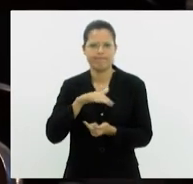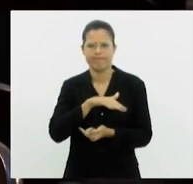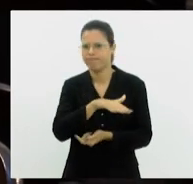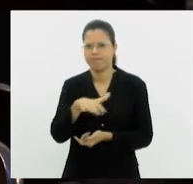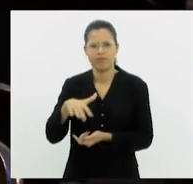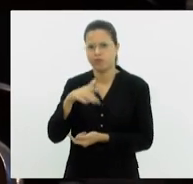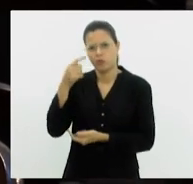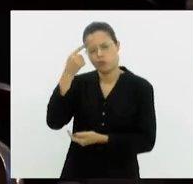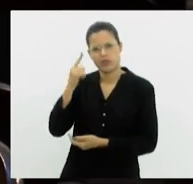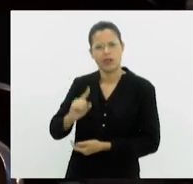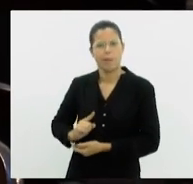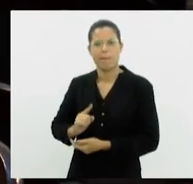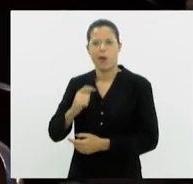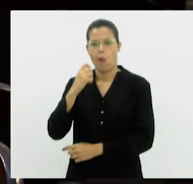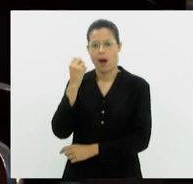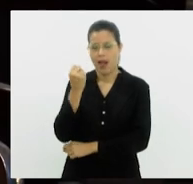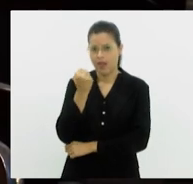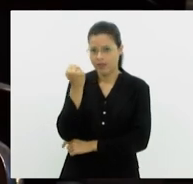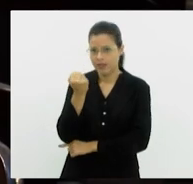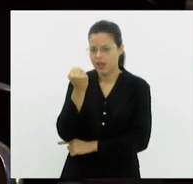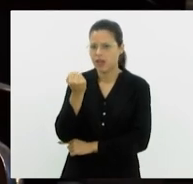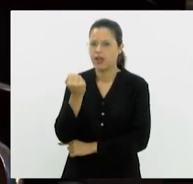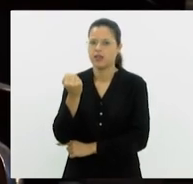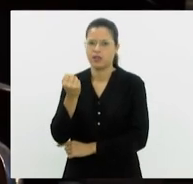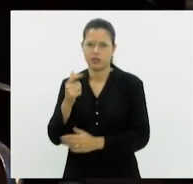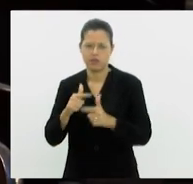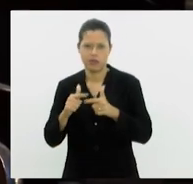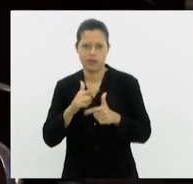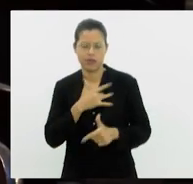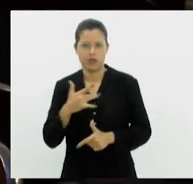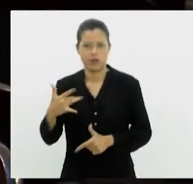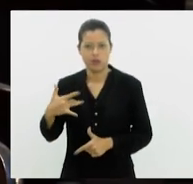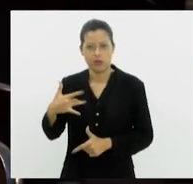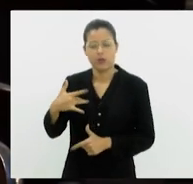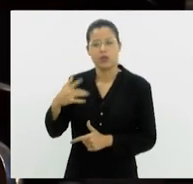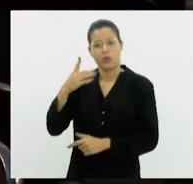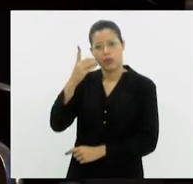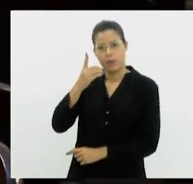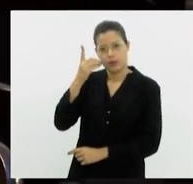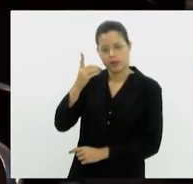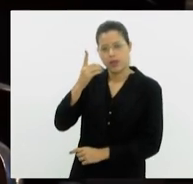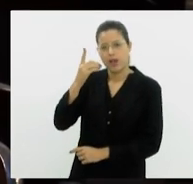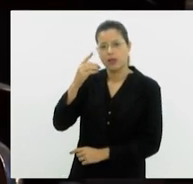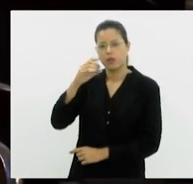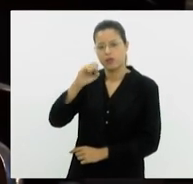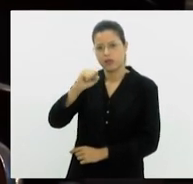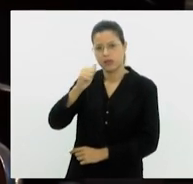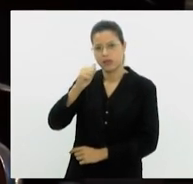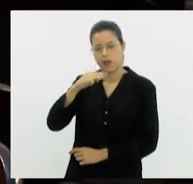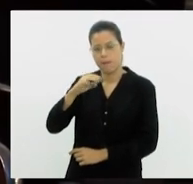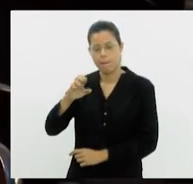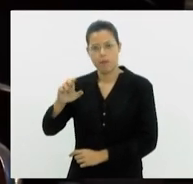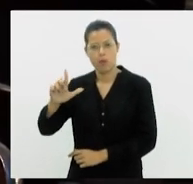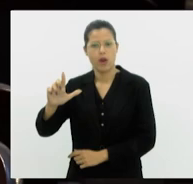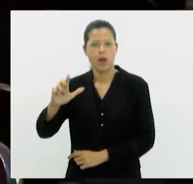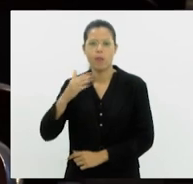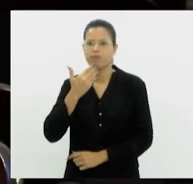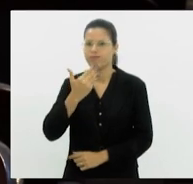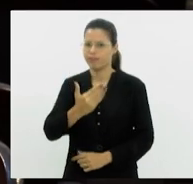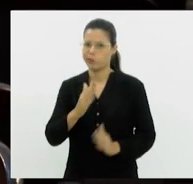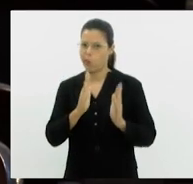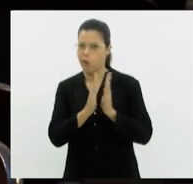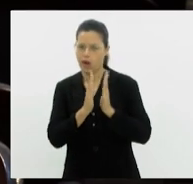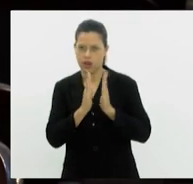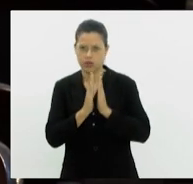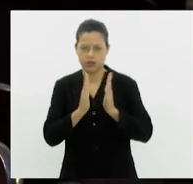da situação. E acabou pegando todo mundo de surpresa quando o deputado Samuel Malafaia pediu orações para uma